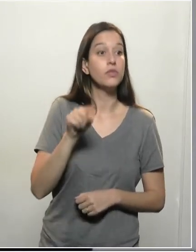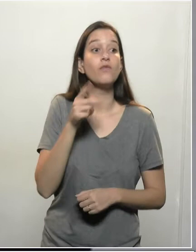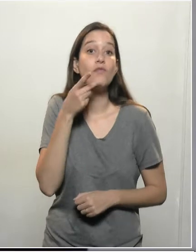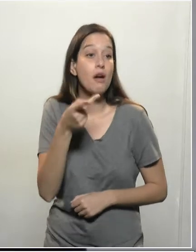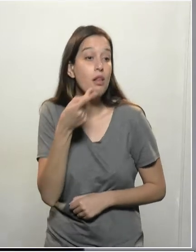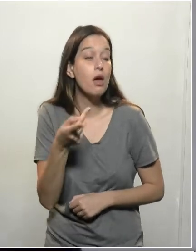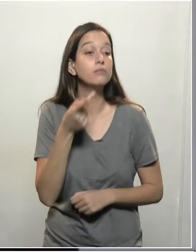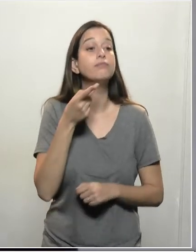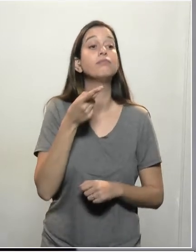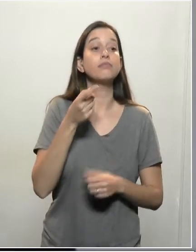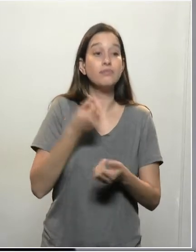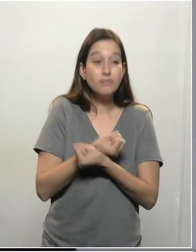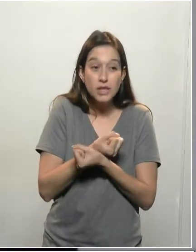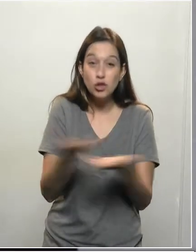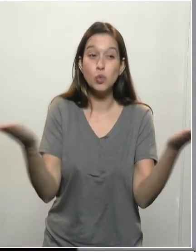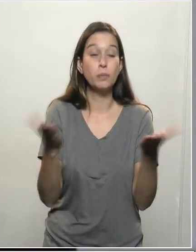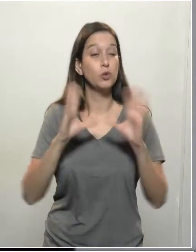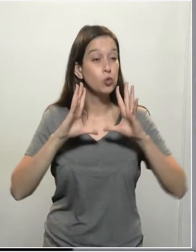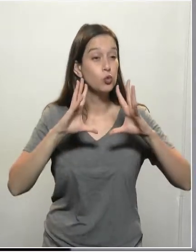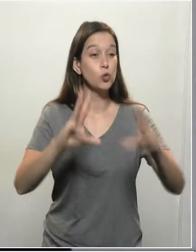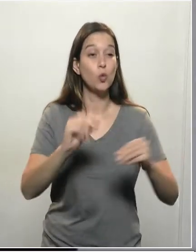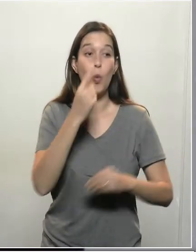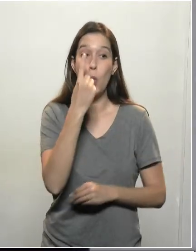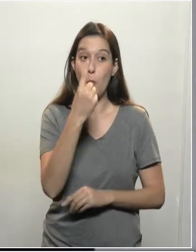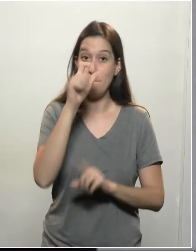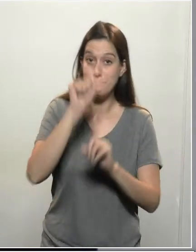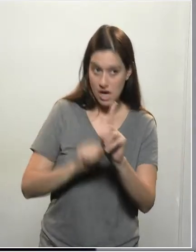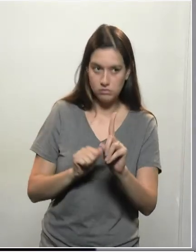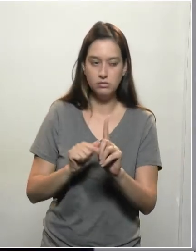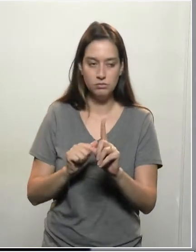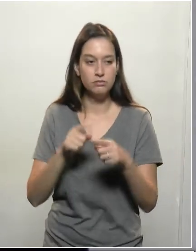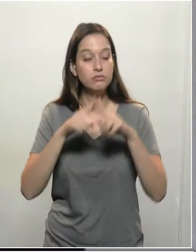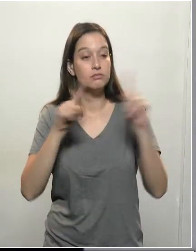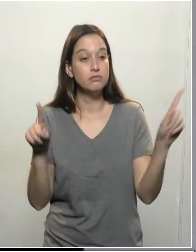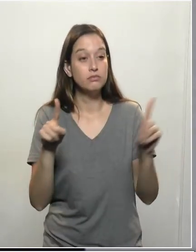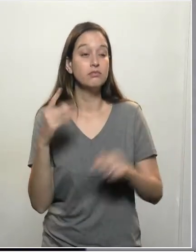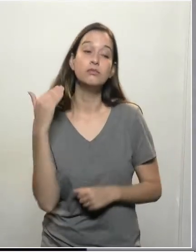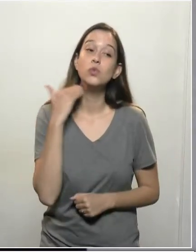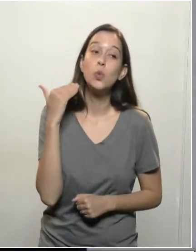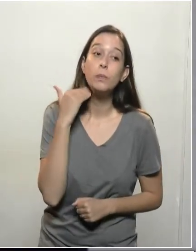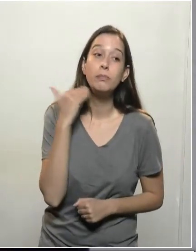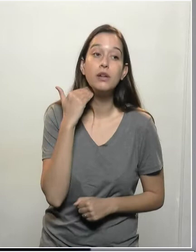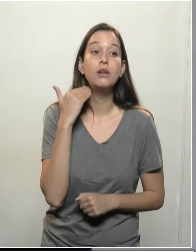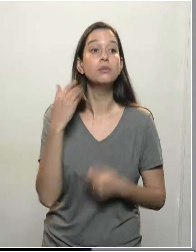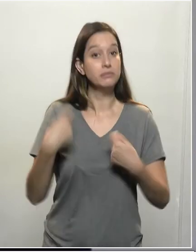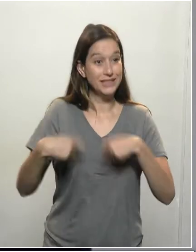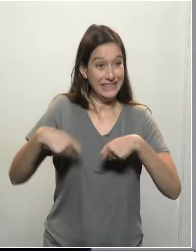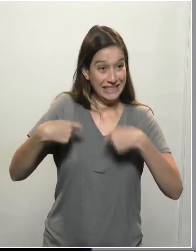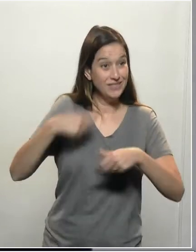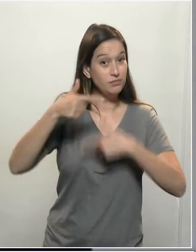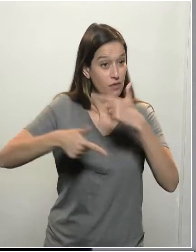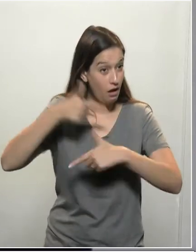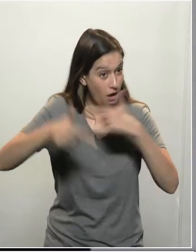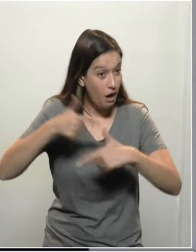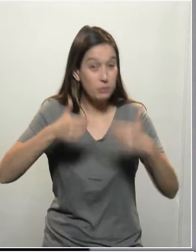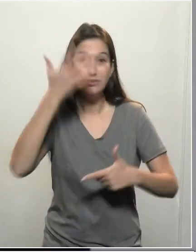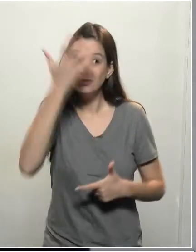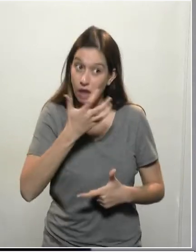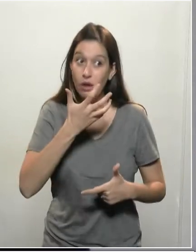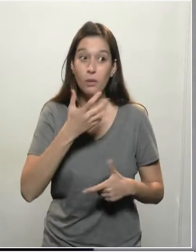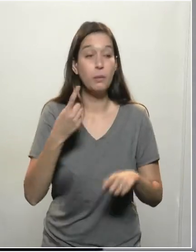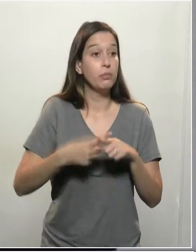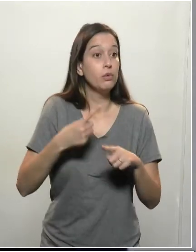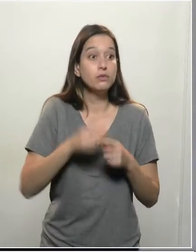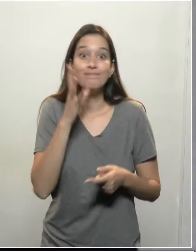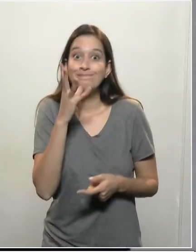a pandemia, mantendo o emprego, a renda, a agência de fomento deve ser muito mais eficiente do que está sendo até o momento.